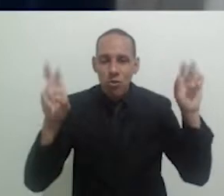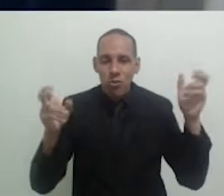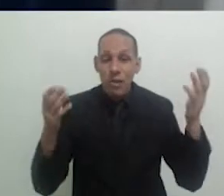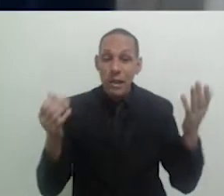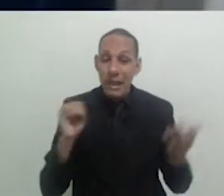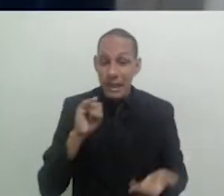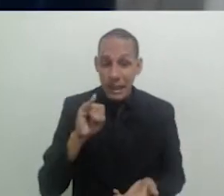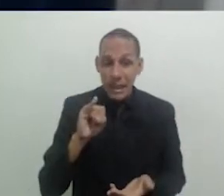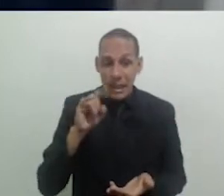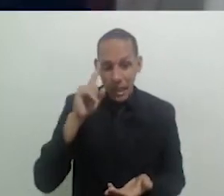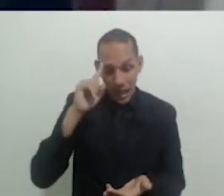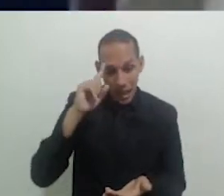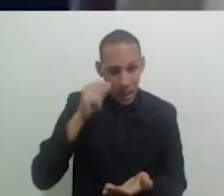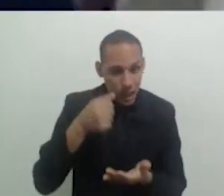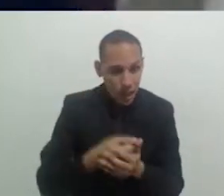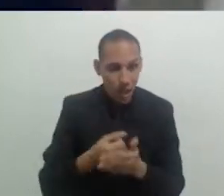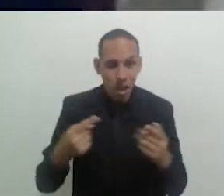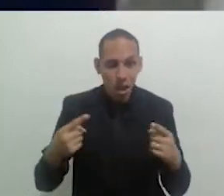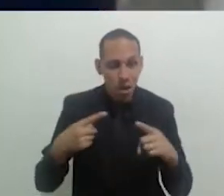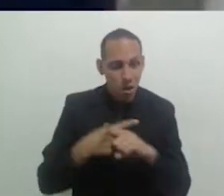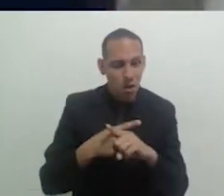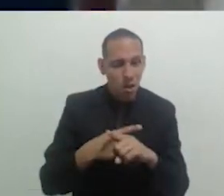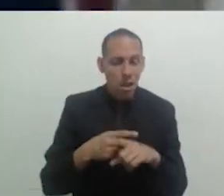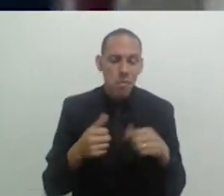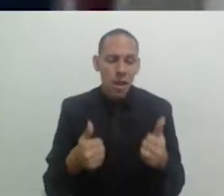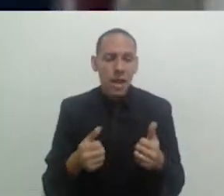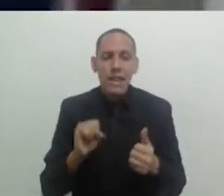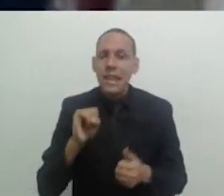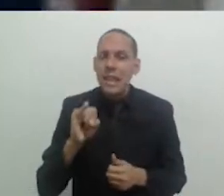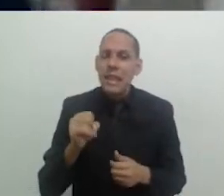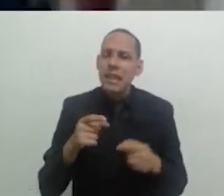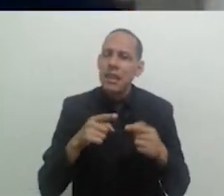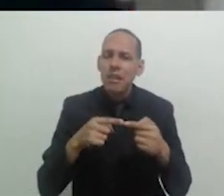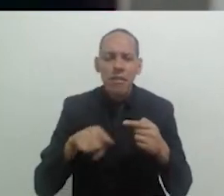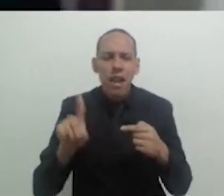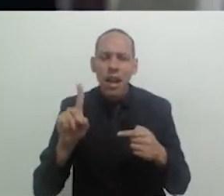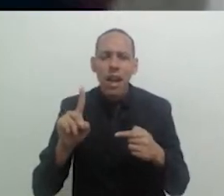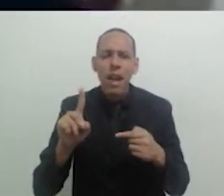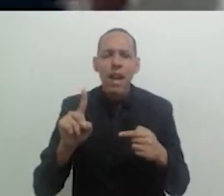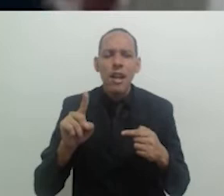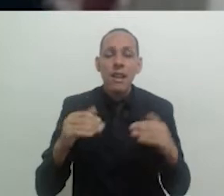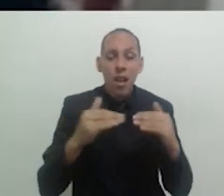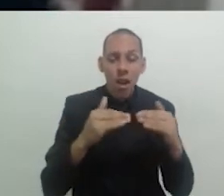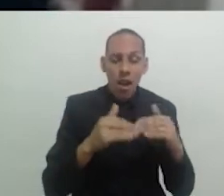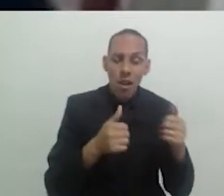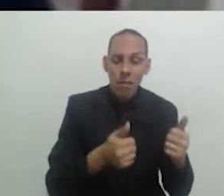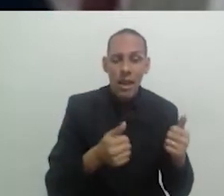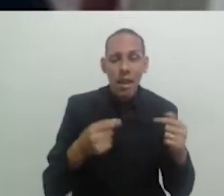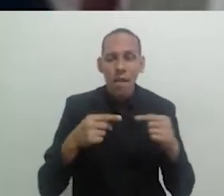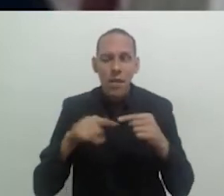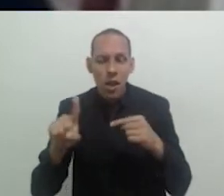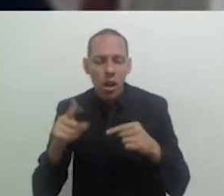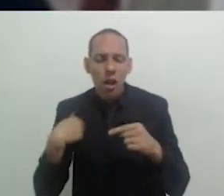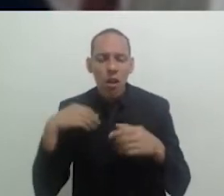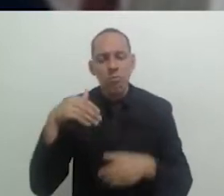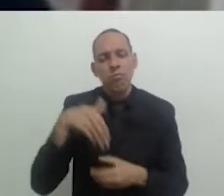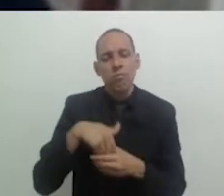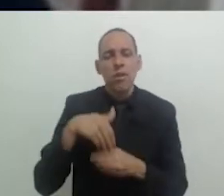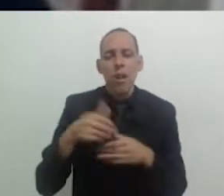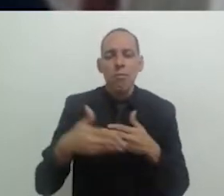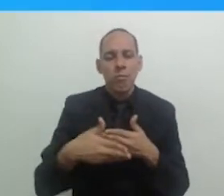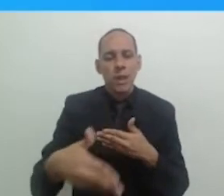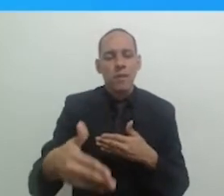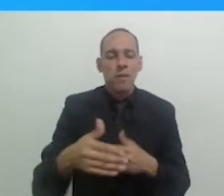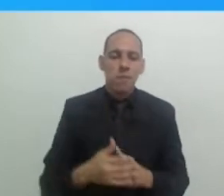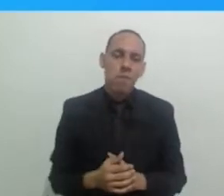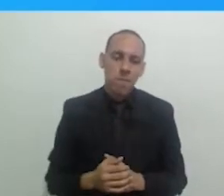ao encontro do que eu penso, tudo bem. Se vier diversa, eu vou passar a adotá-la a partir de então. Pois